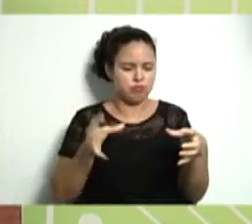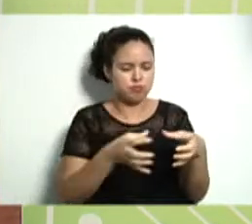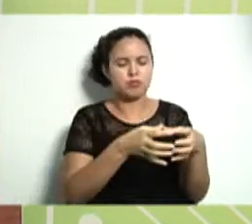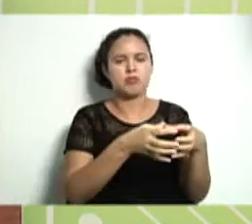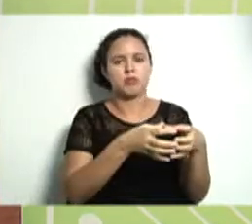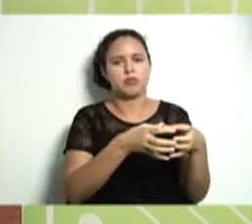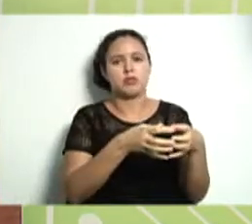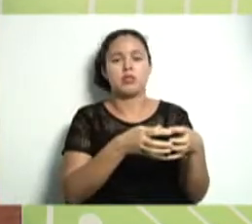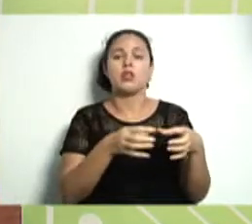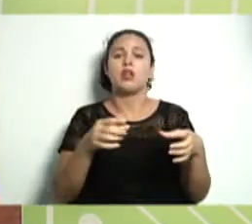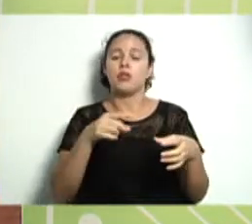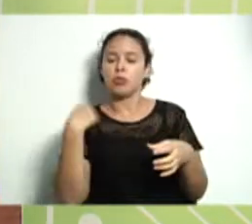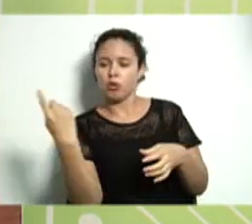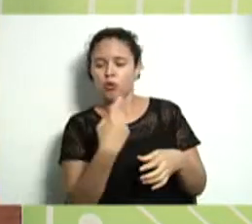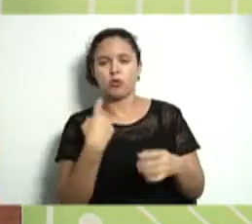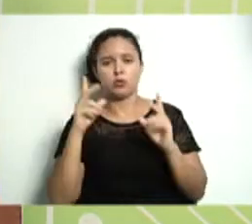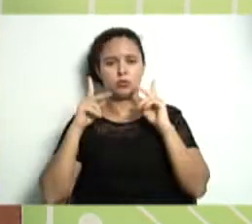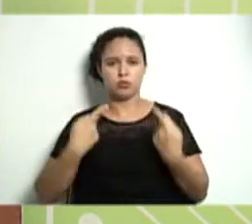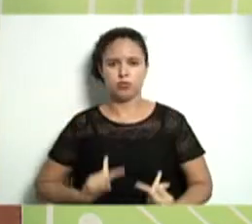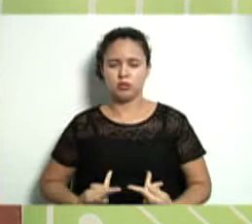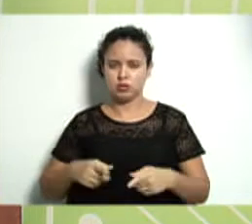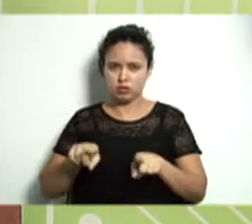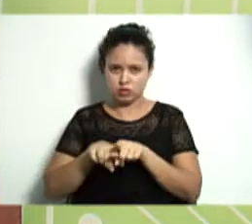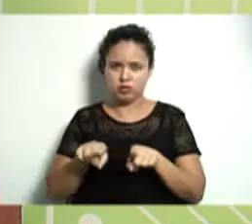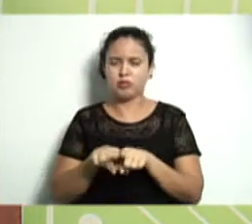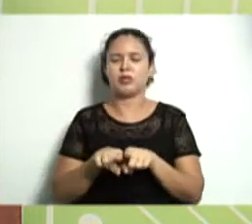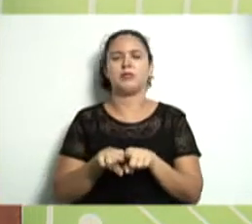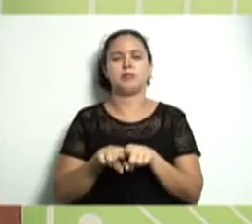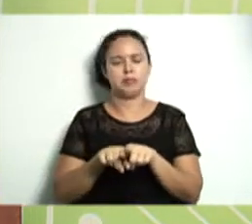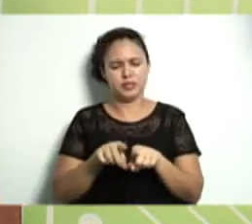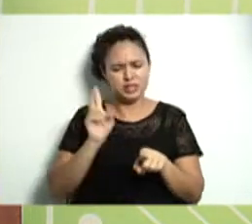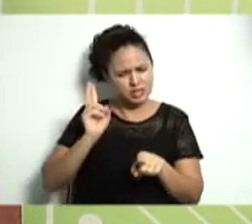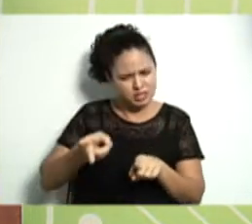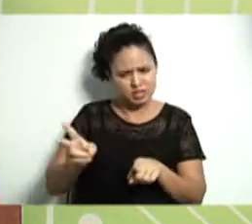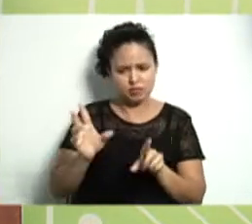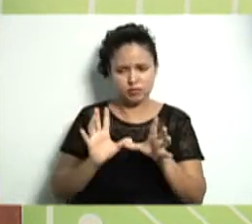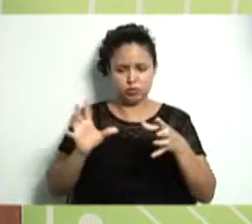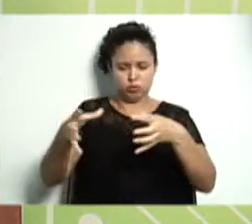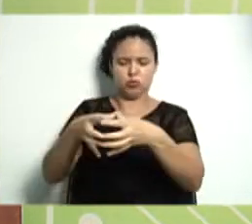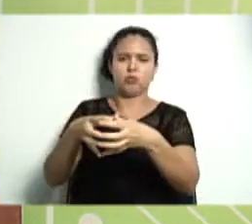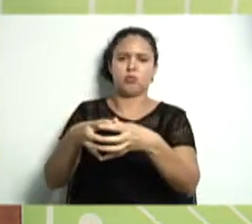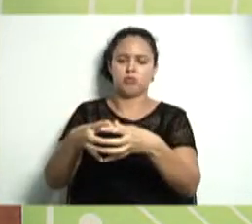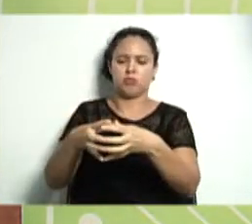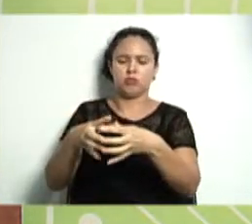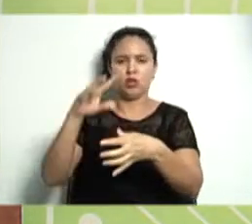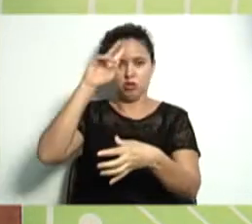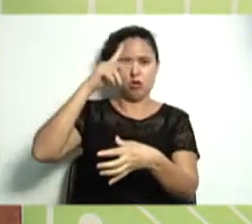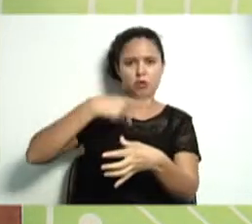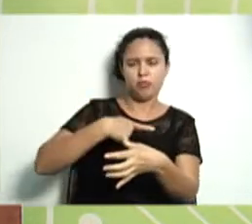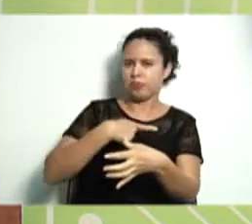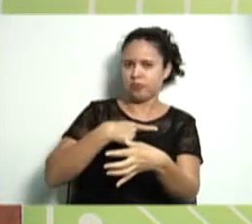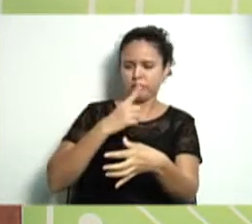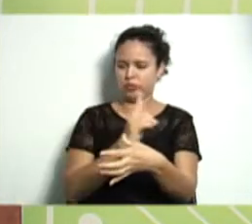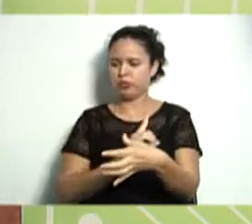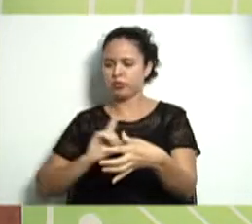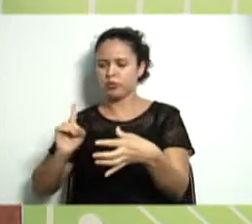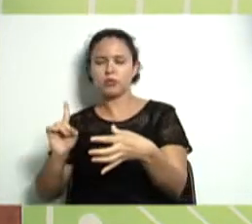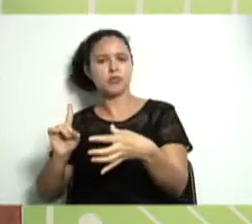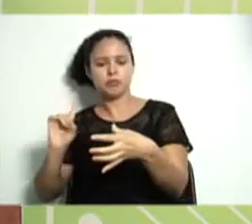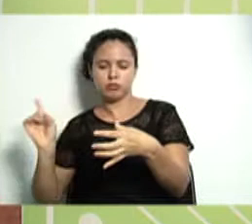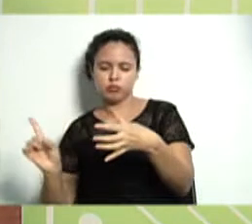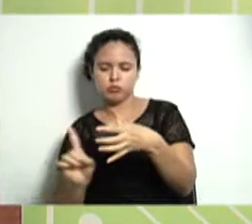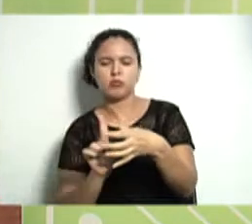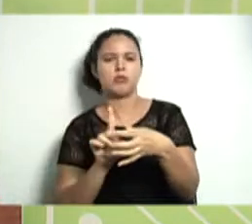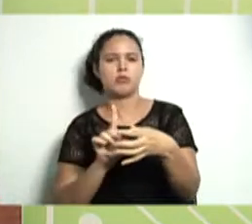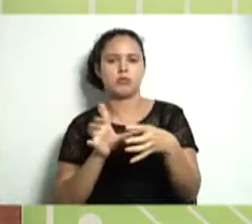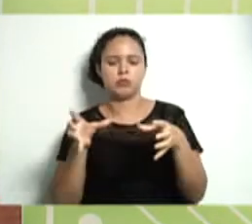Nós somos seres gregários. Nós estamos juntos com os outros. E aí nós começamos, além de estar